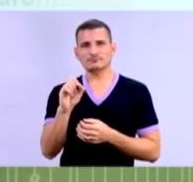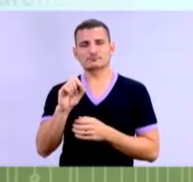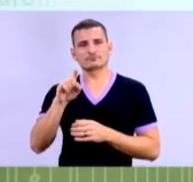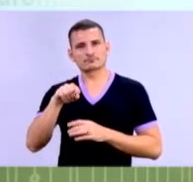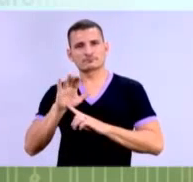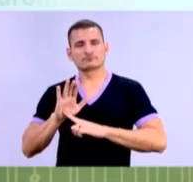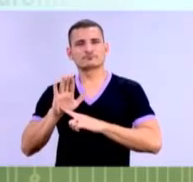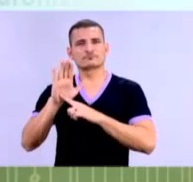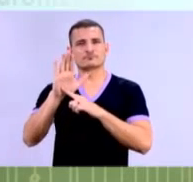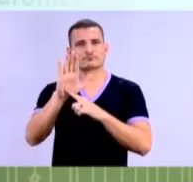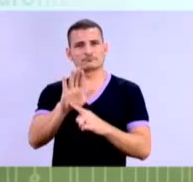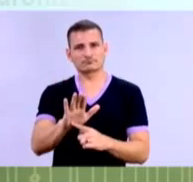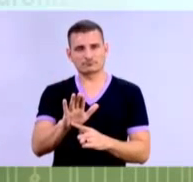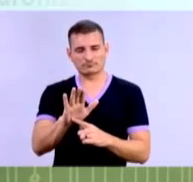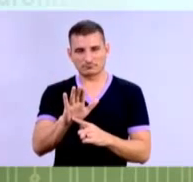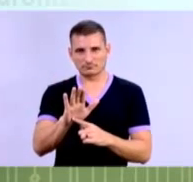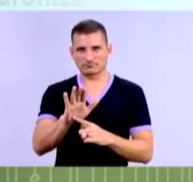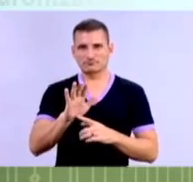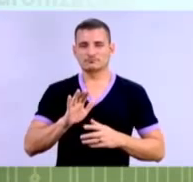nesse